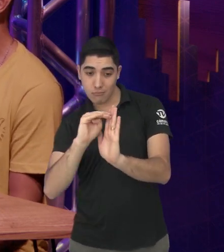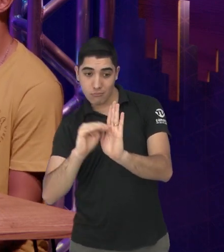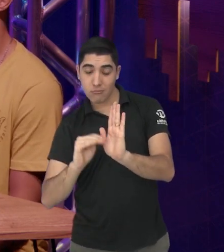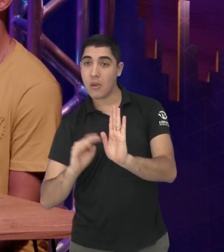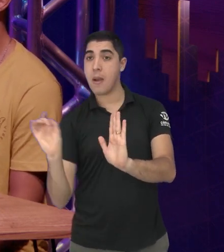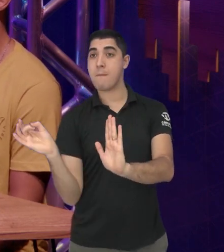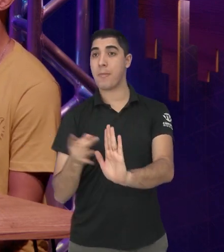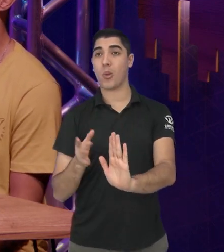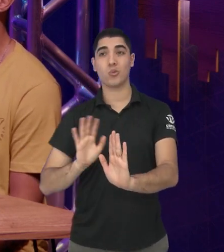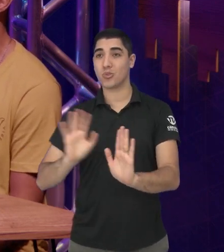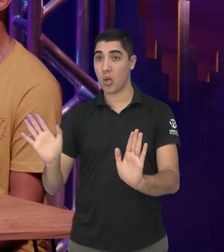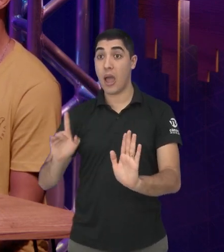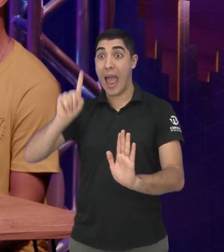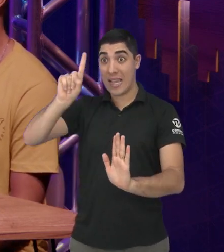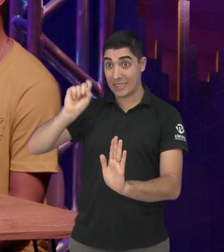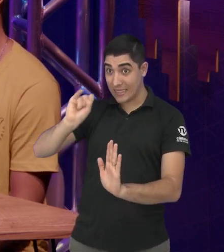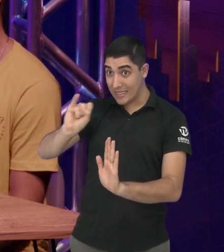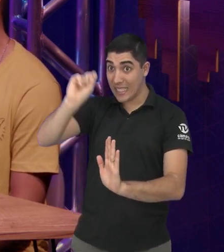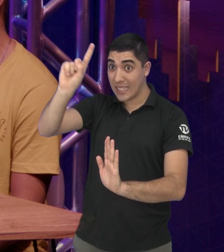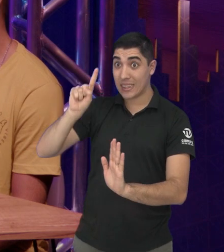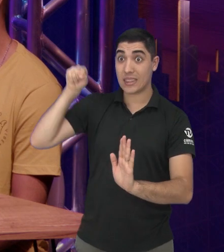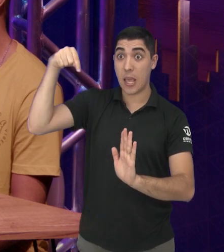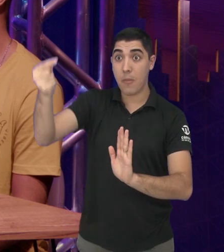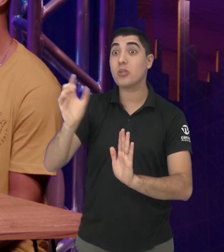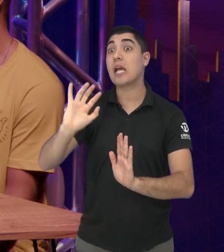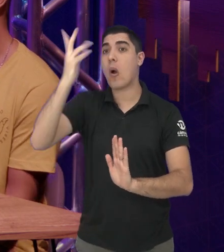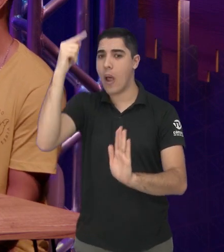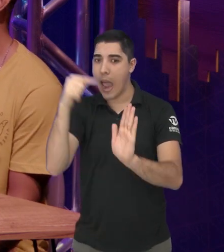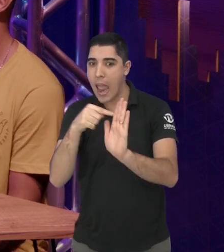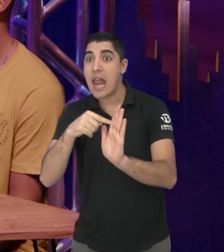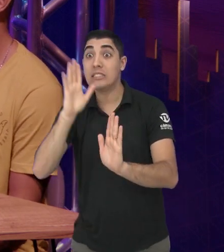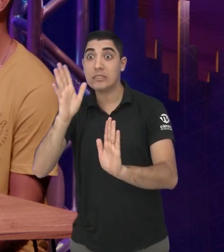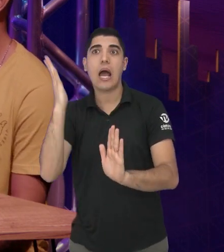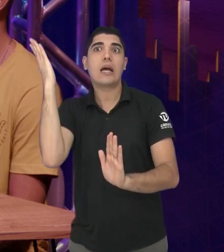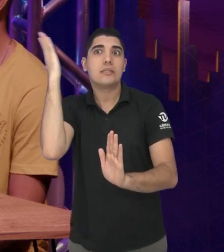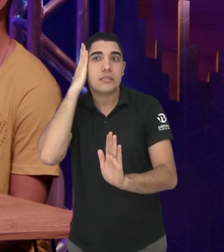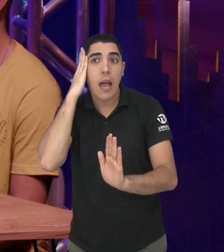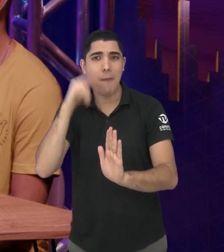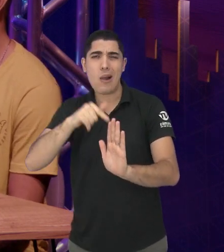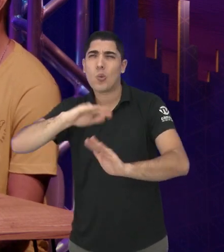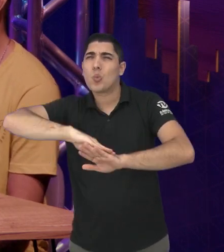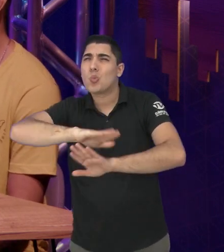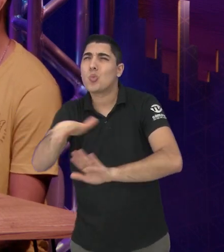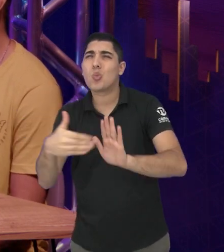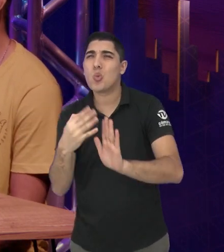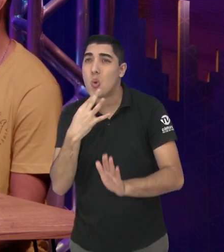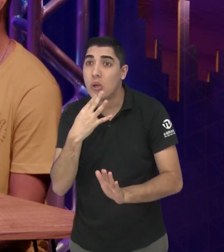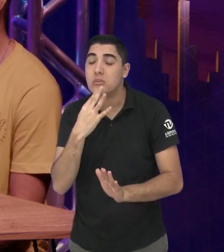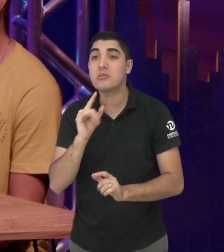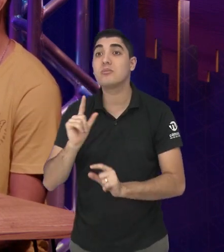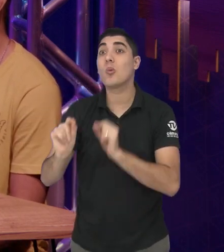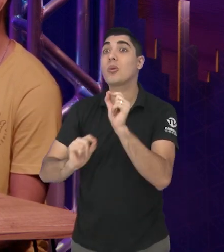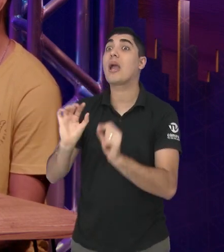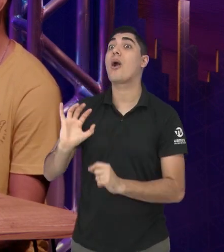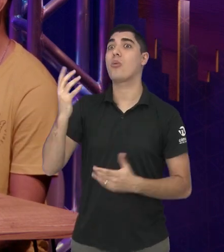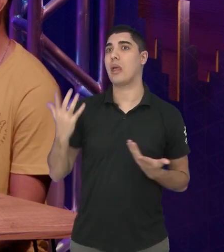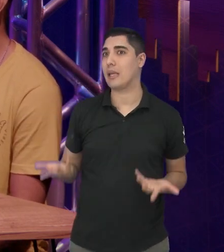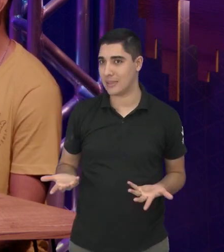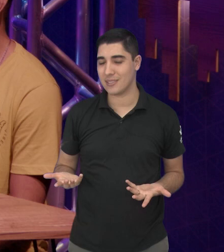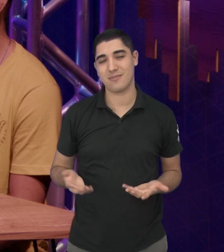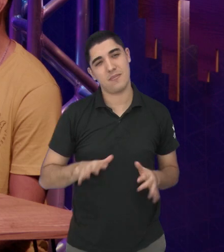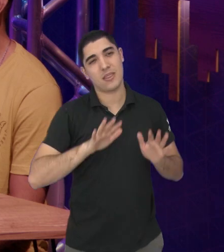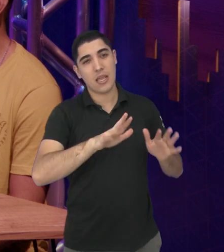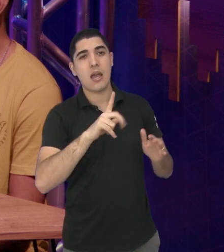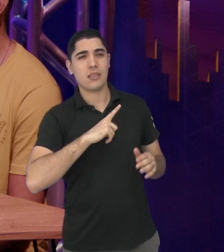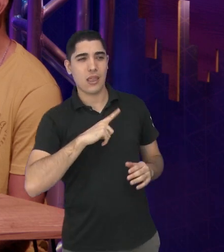é quando ela pegar e tomar consciência de si, o que ela vai fazer? E eu acho que falar de inteligência artificial é